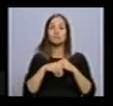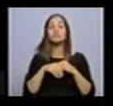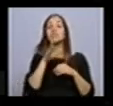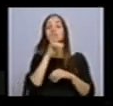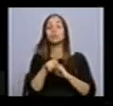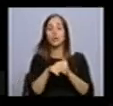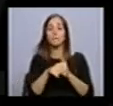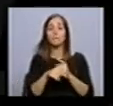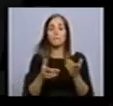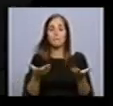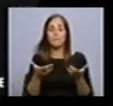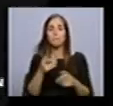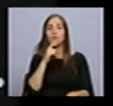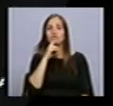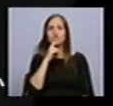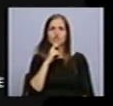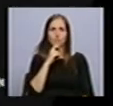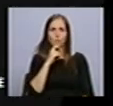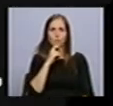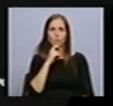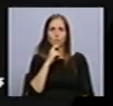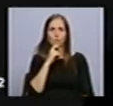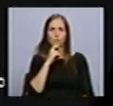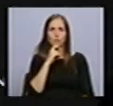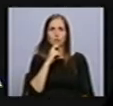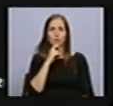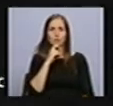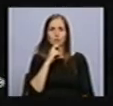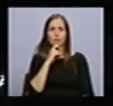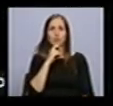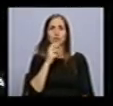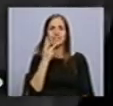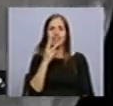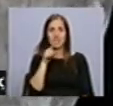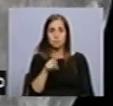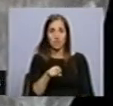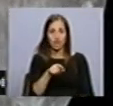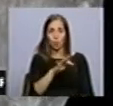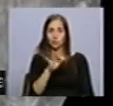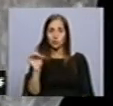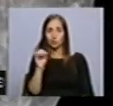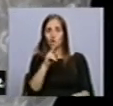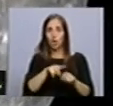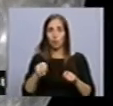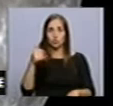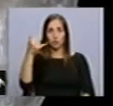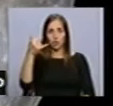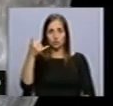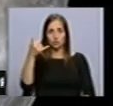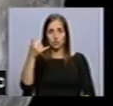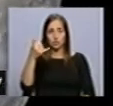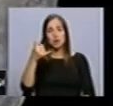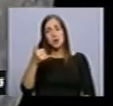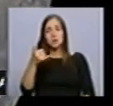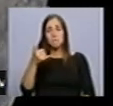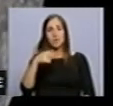tem gelo de cerca de 3.400 km². Isso é mais ou menos a área do Douro Litoral, para